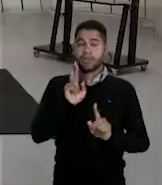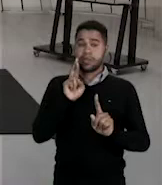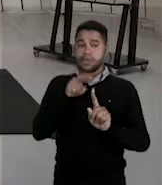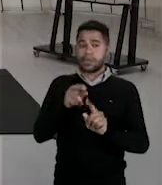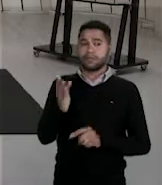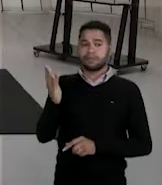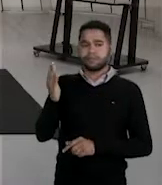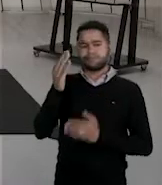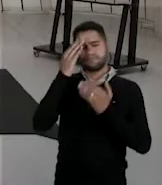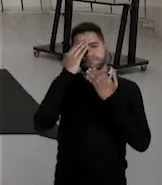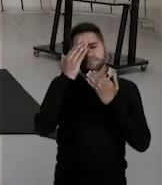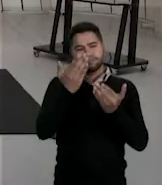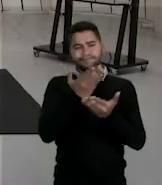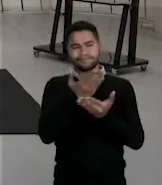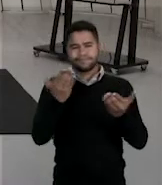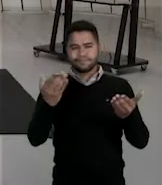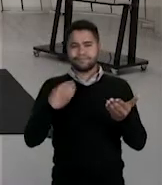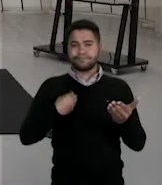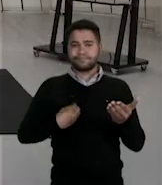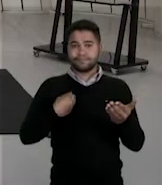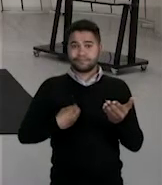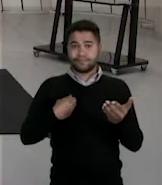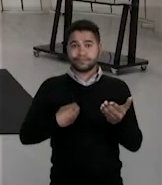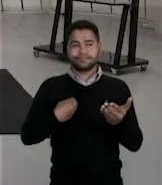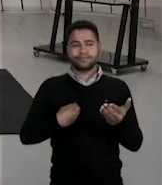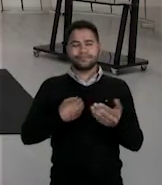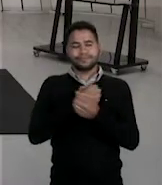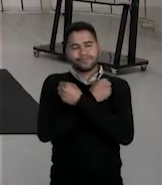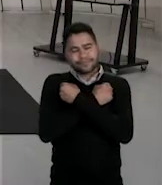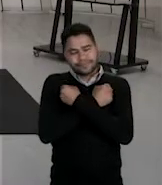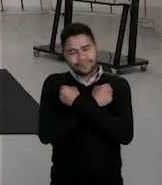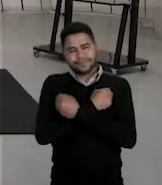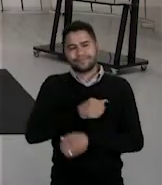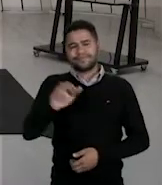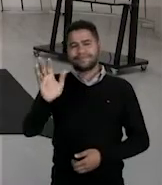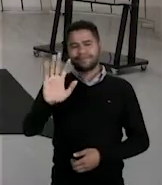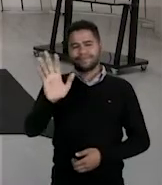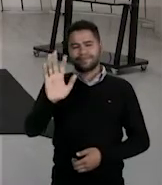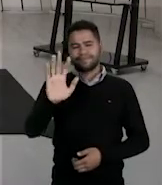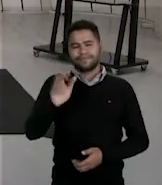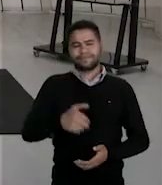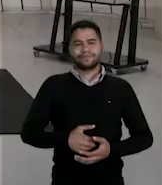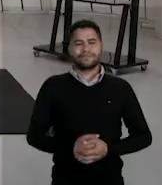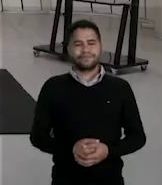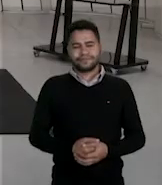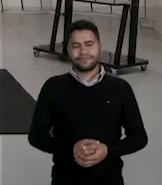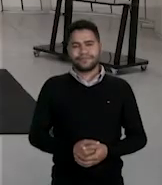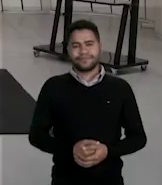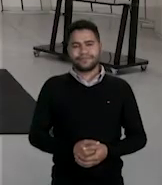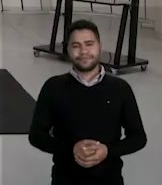Eu agradeço a presença e a participação de vocês. Um grande abraço e até a nossa próxima aula de ciências.